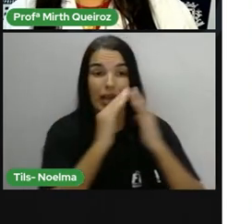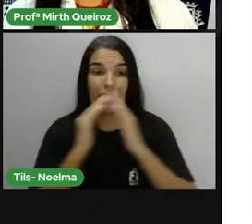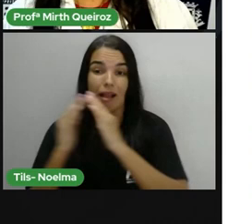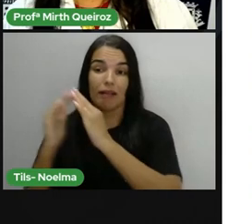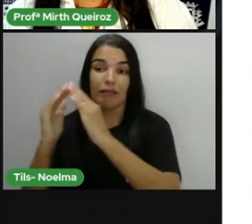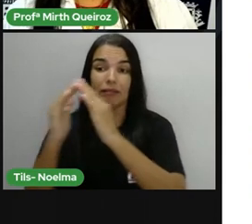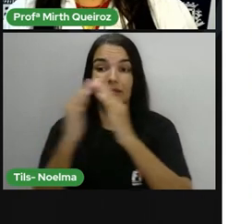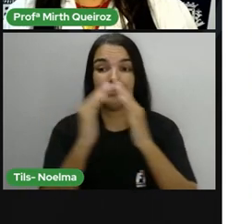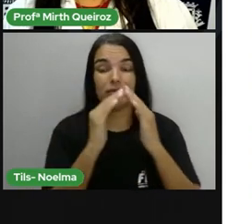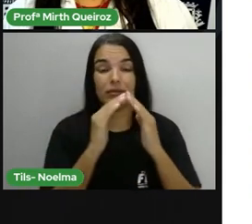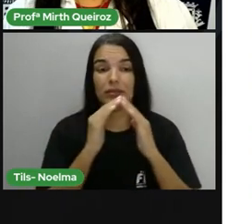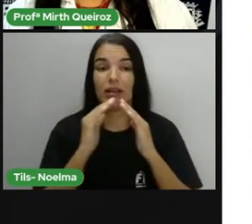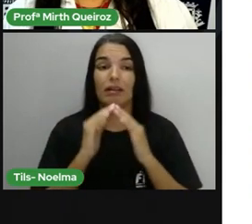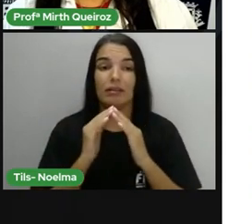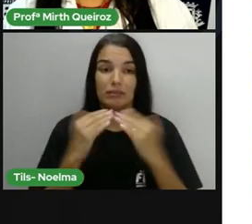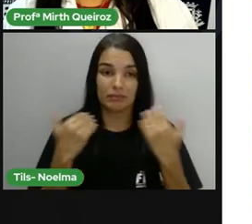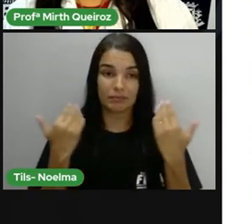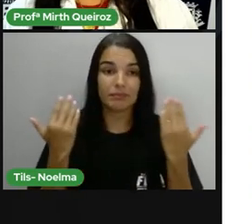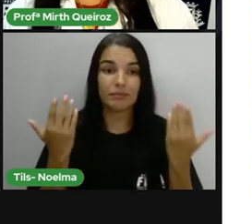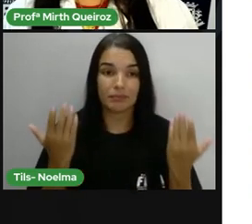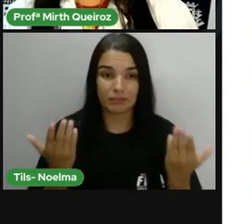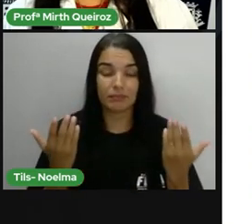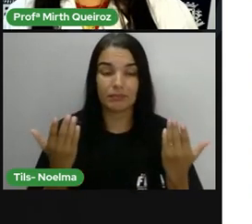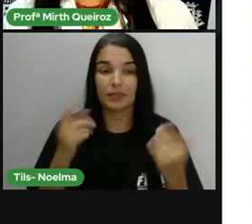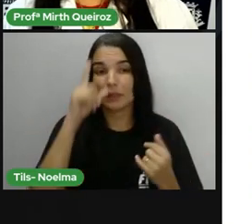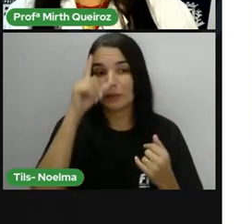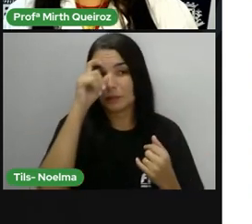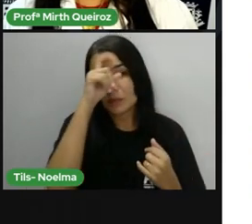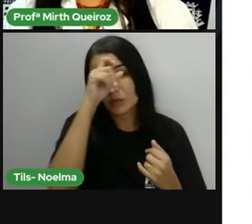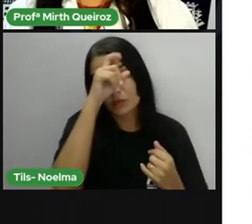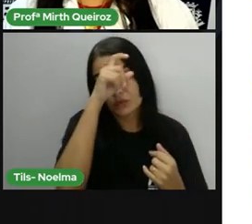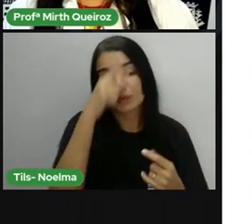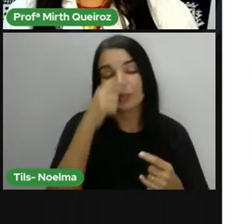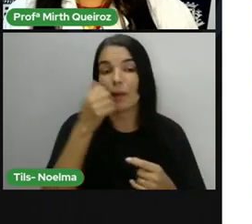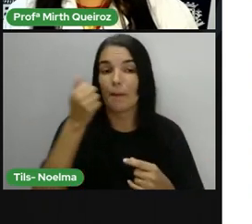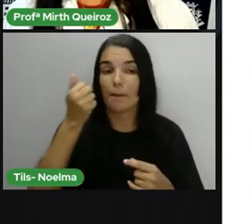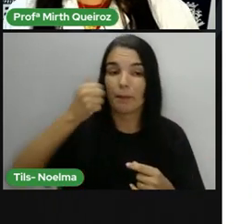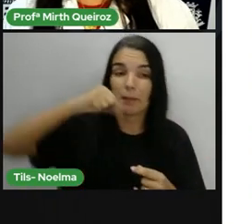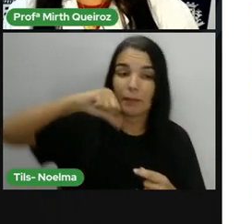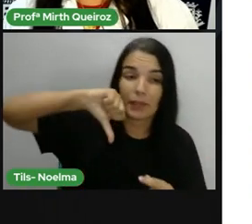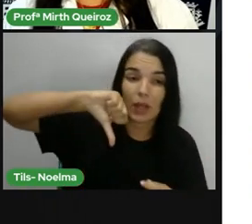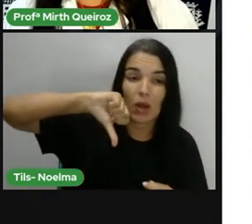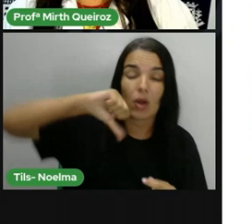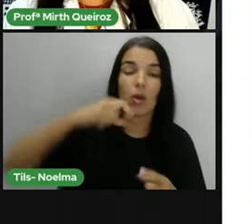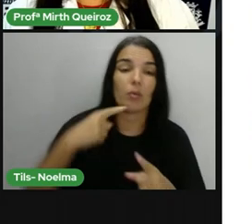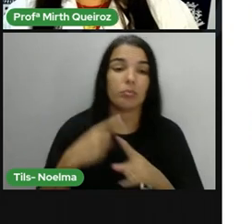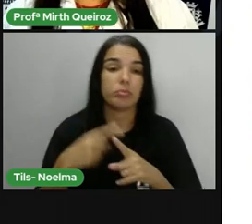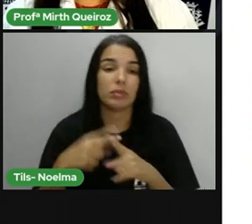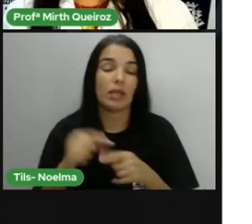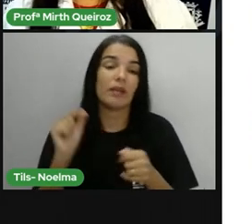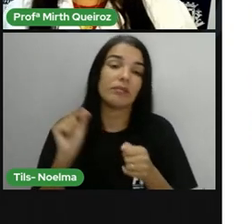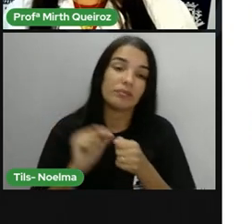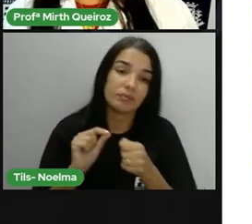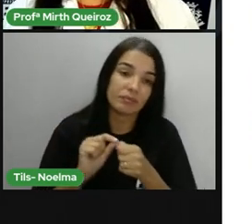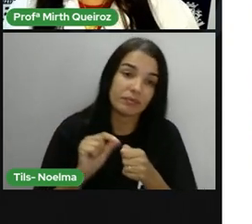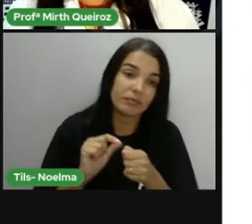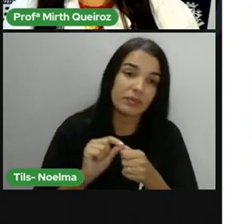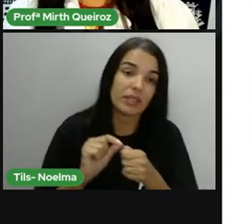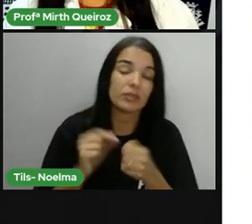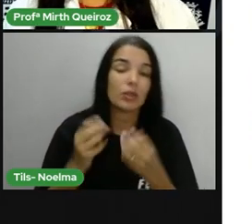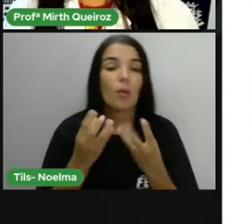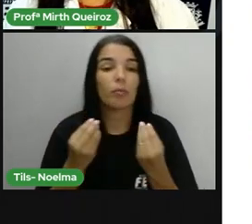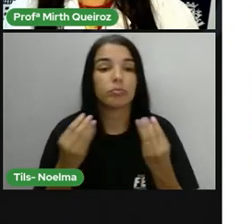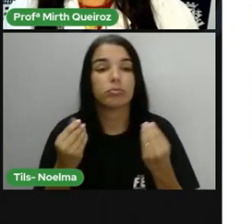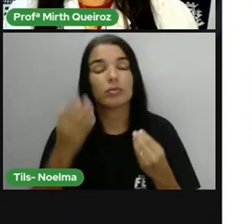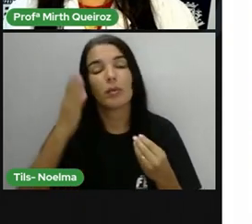de construções aí, de condomínios nessas regiões da lagoa, tem feito